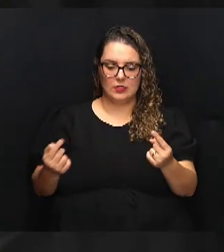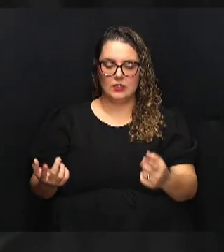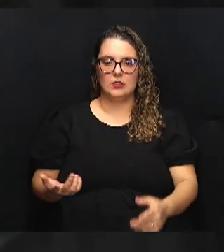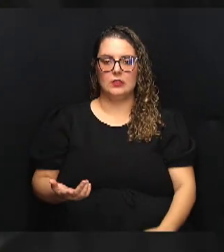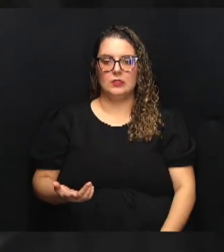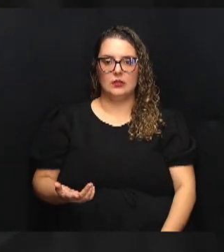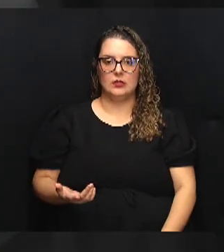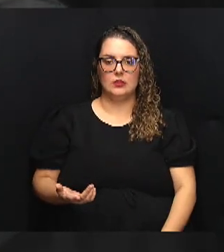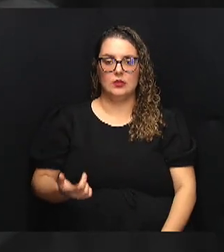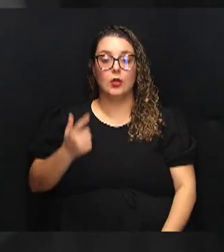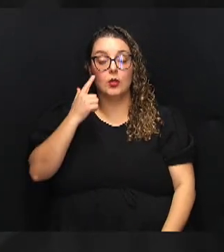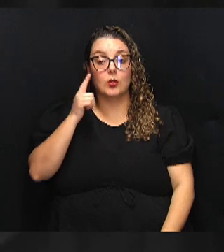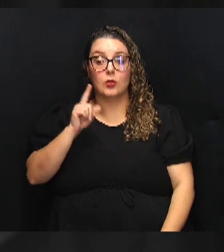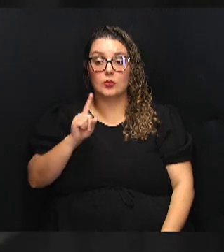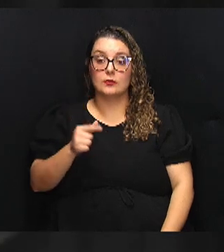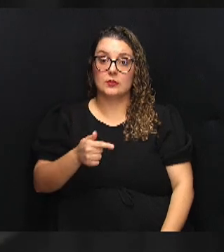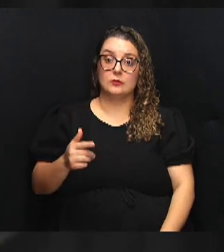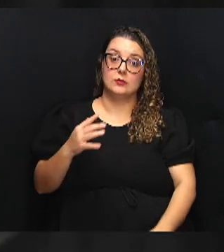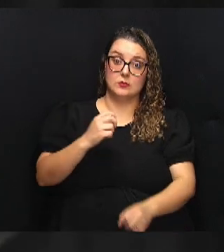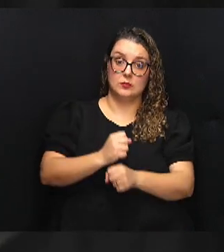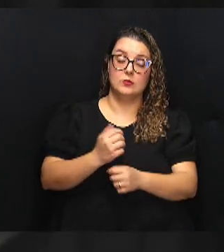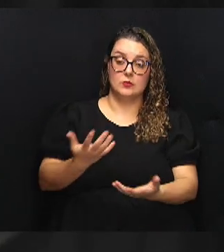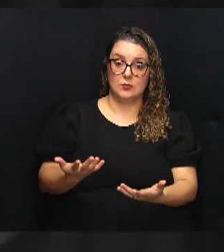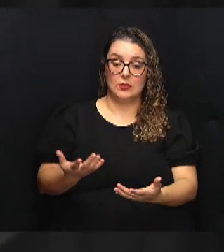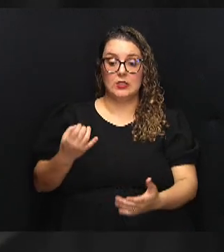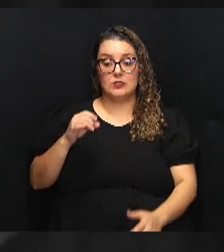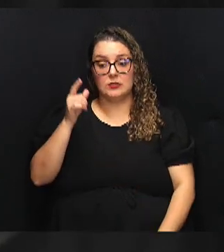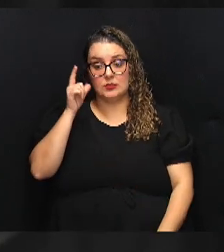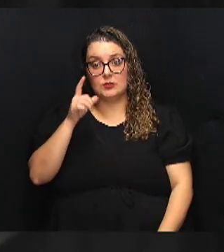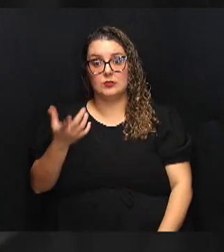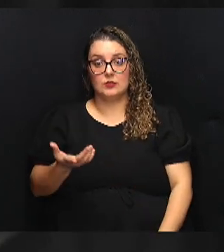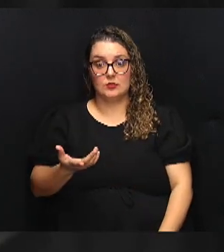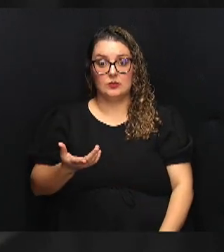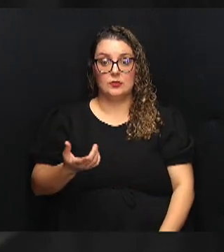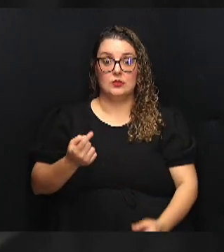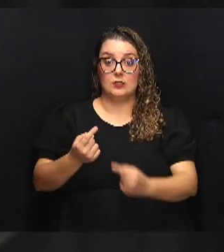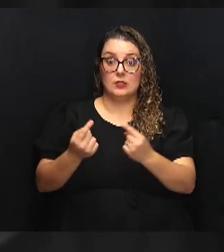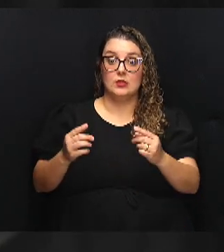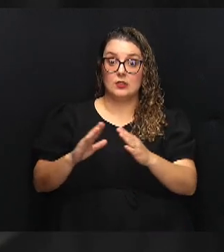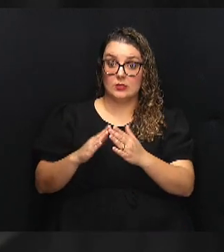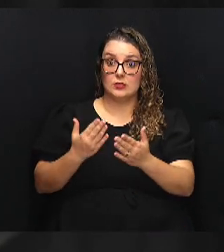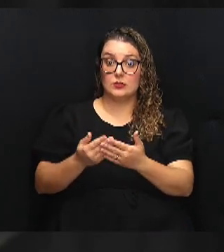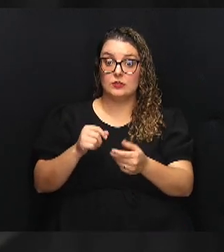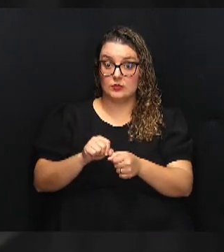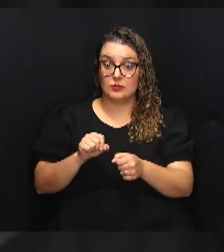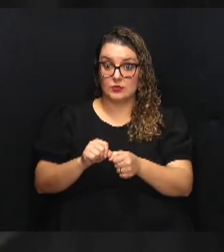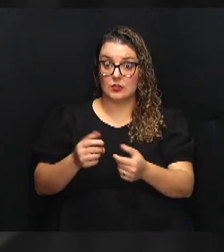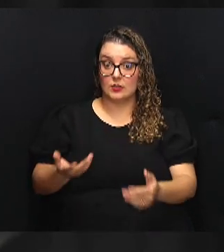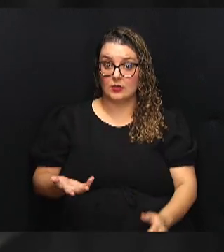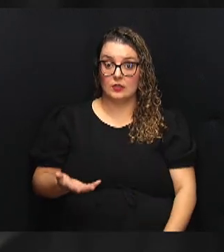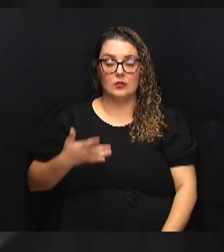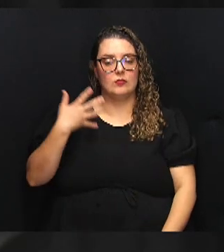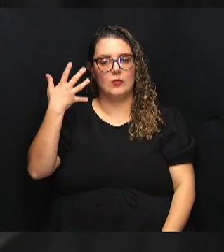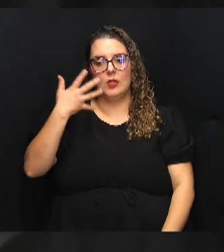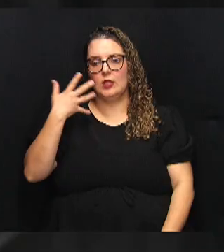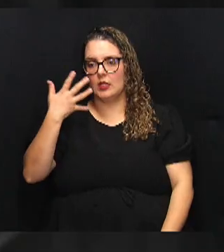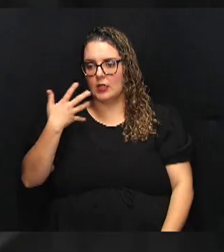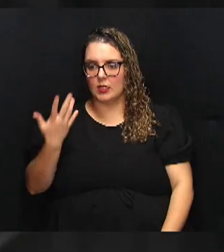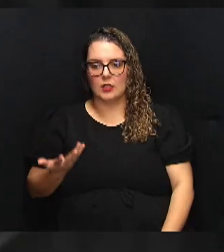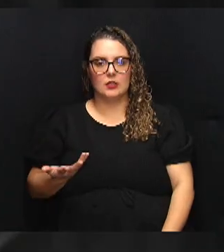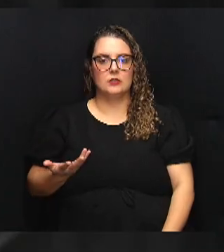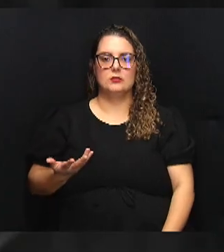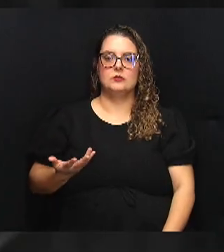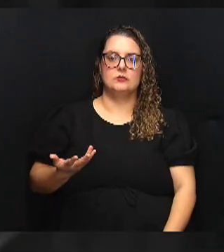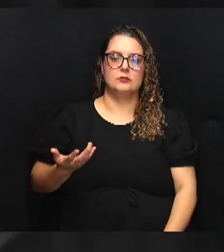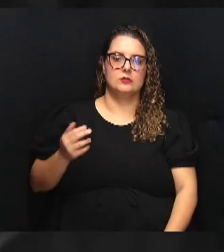né? Óbvio, não vai ser uma semana geral, mas se a gente conseguir que cada escola faça palestras, ou